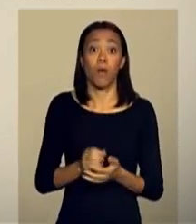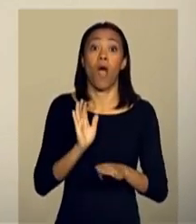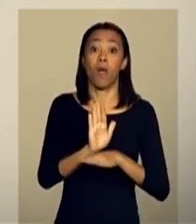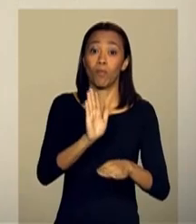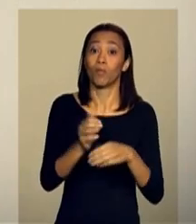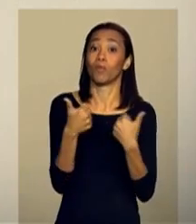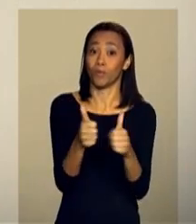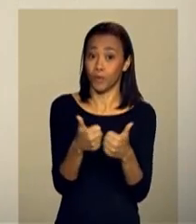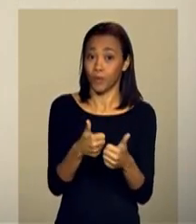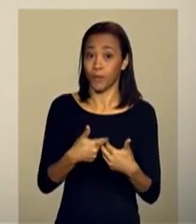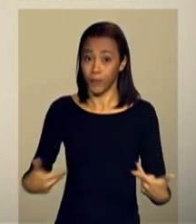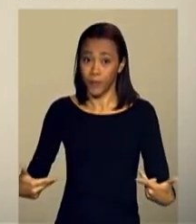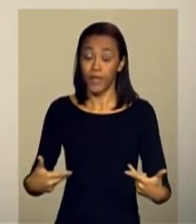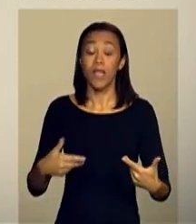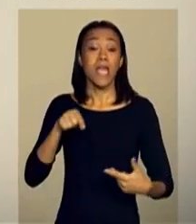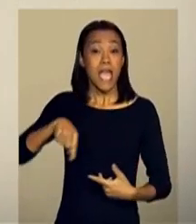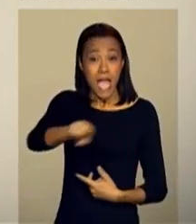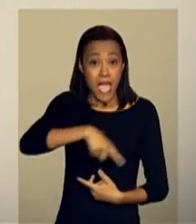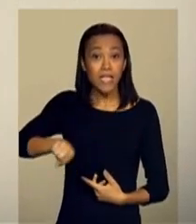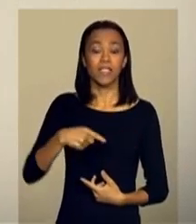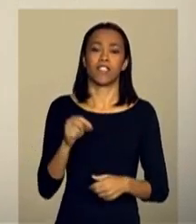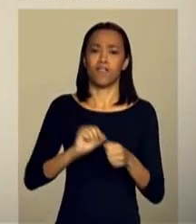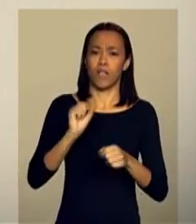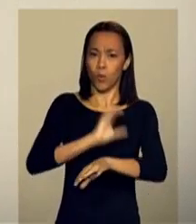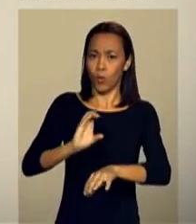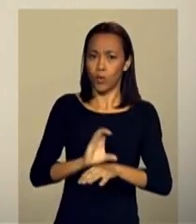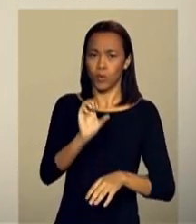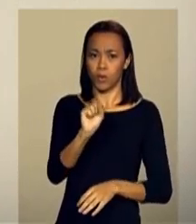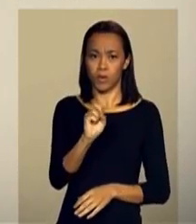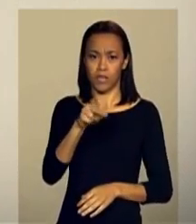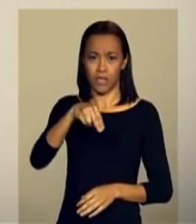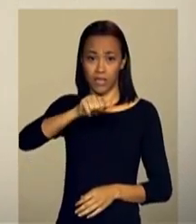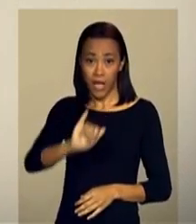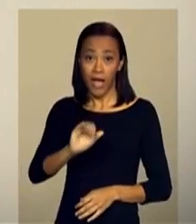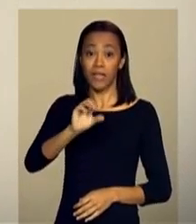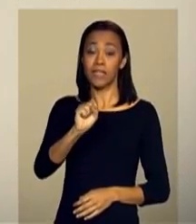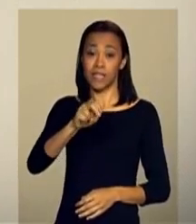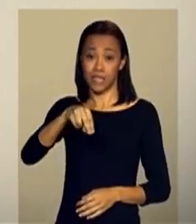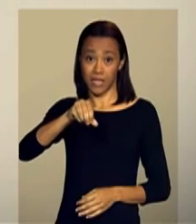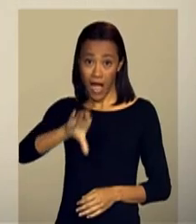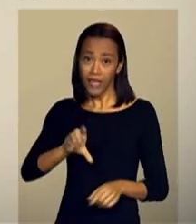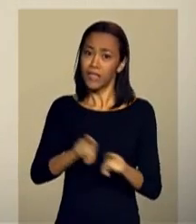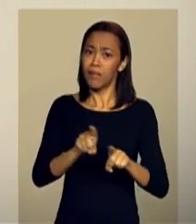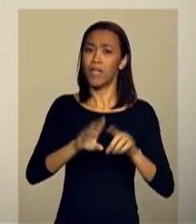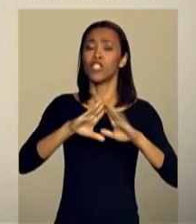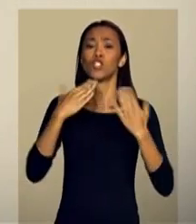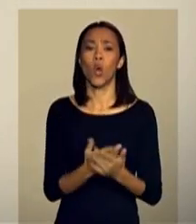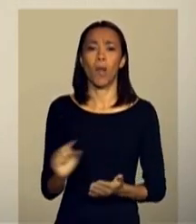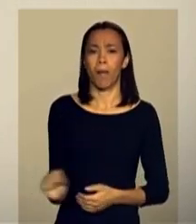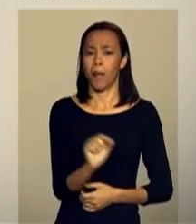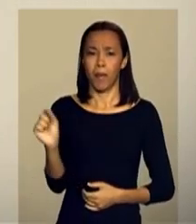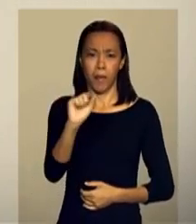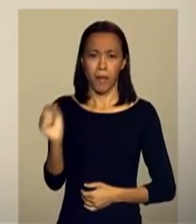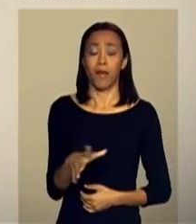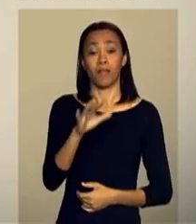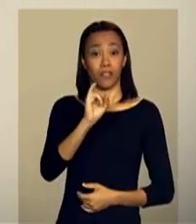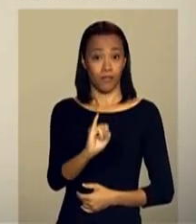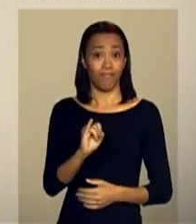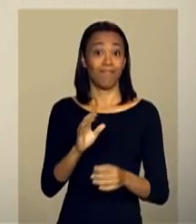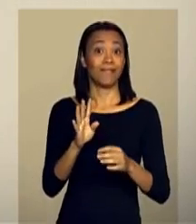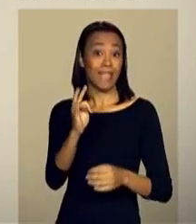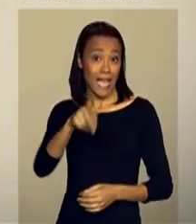o transporte. Eles fizeram o curso no SENAI, no Senac e em Escolas Técnicas Federais do Rio Grande do